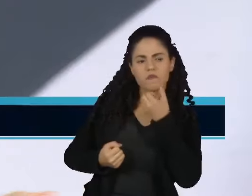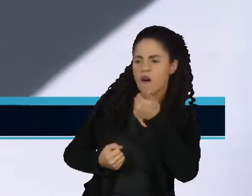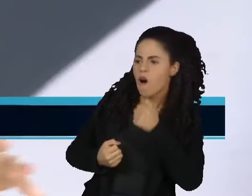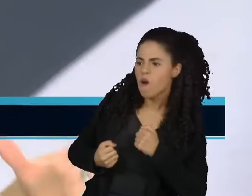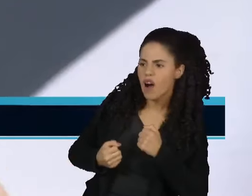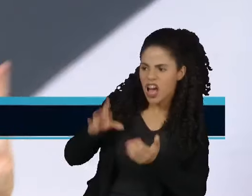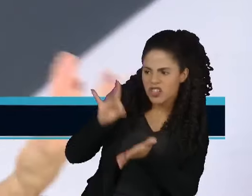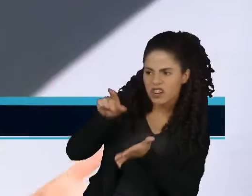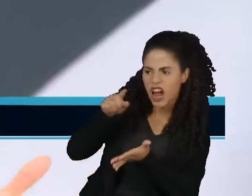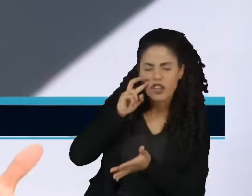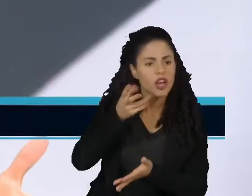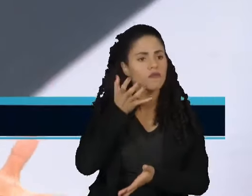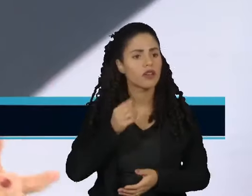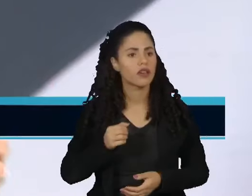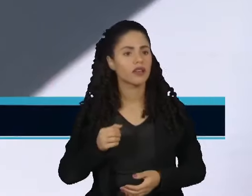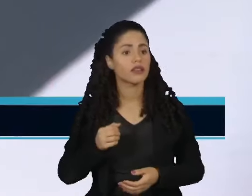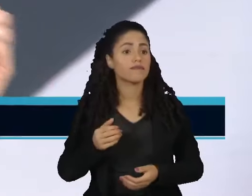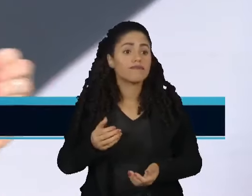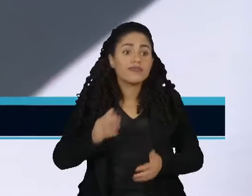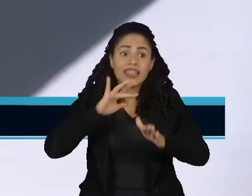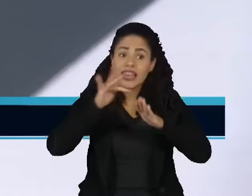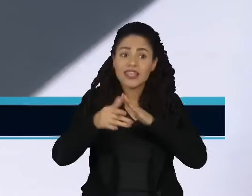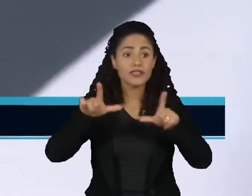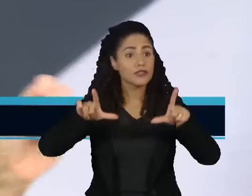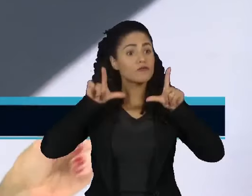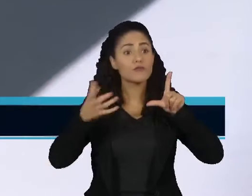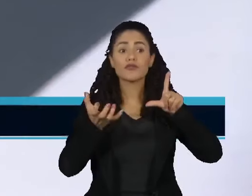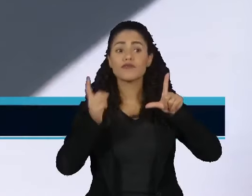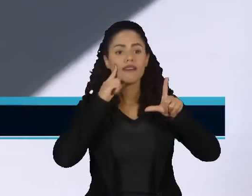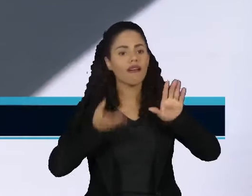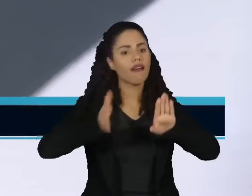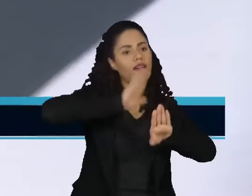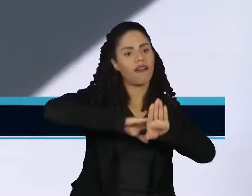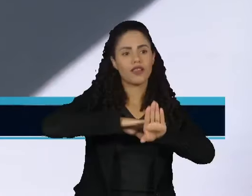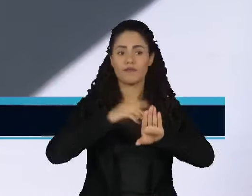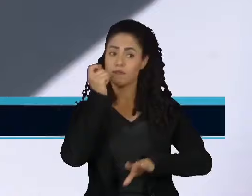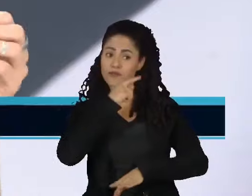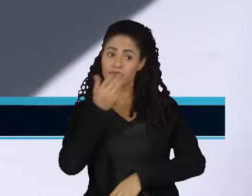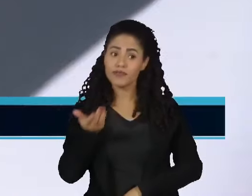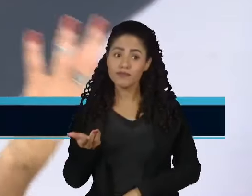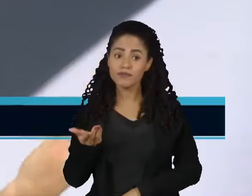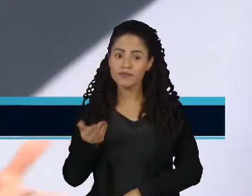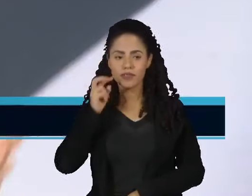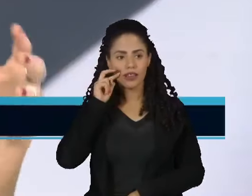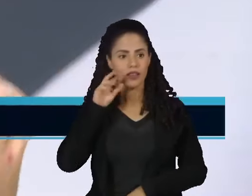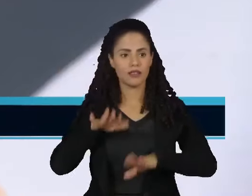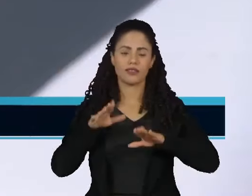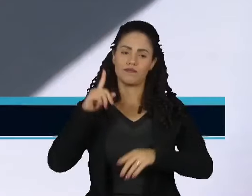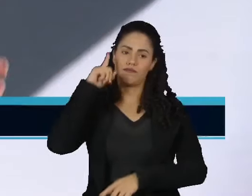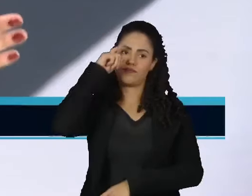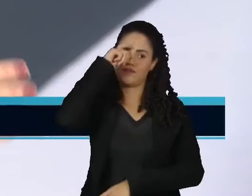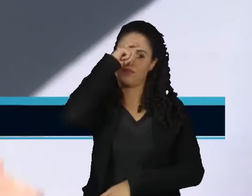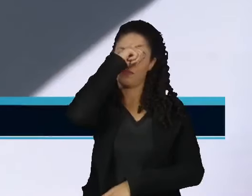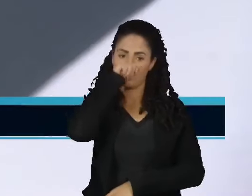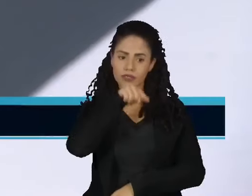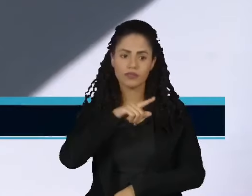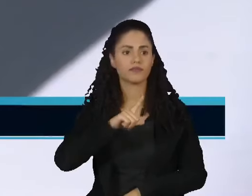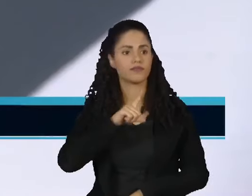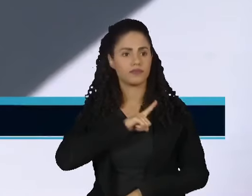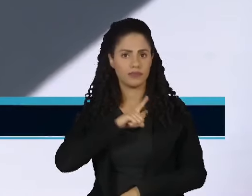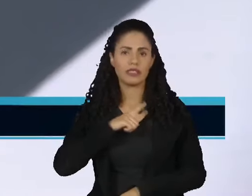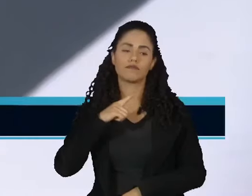bem e o mal que estão ali nas redes sociais, essa busca por quem é bom e quem é mal, realmente acho que tem levado o conjunto da obra todo a